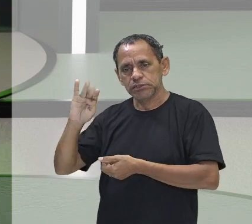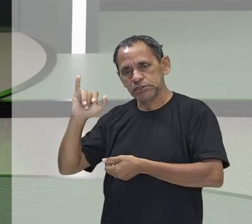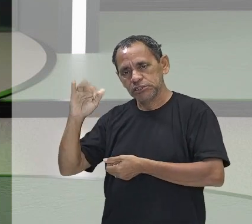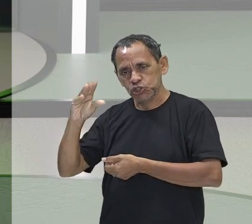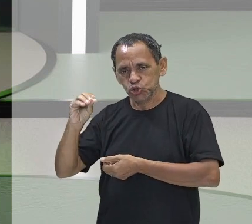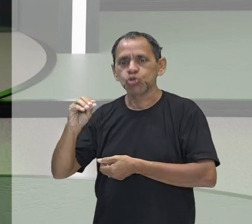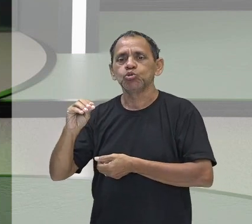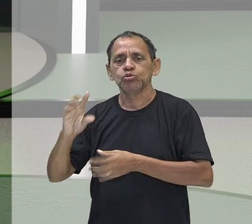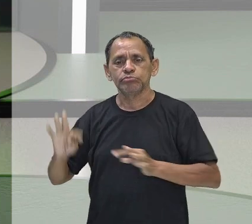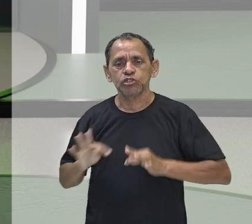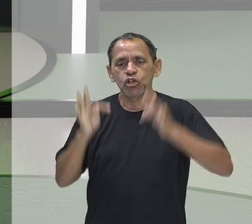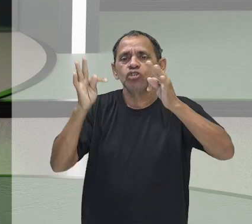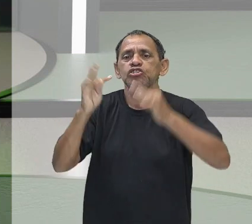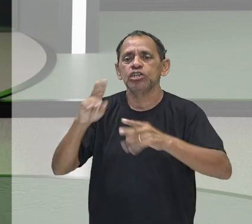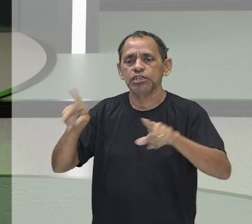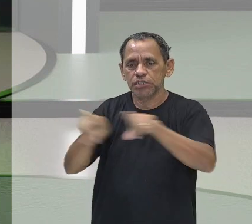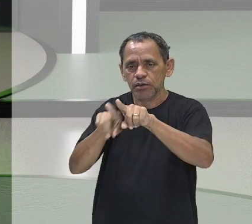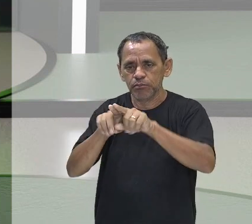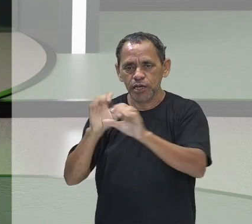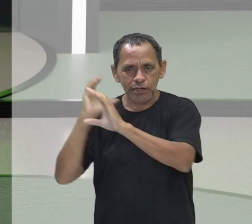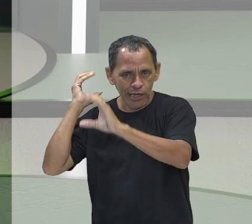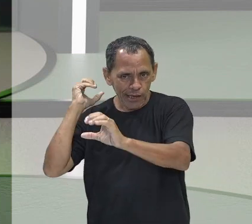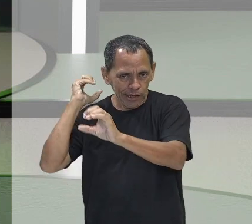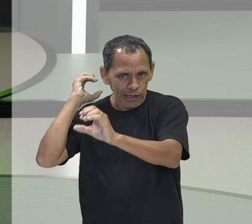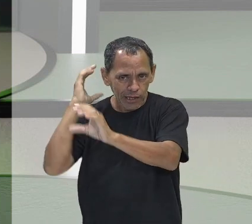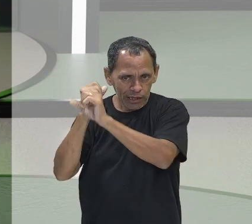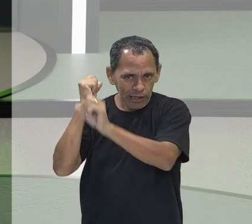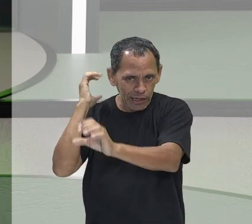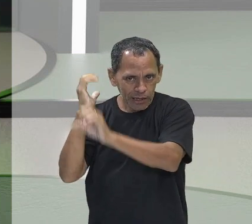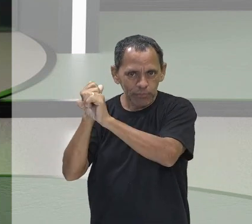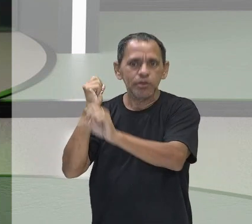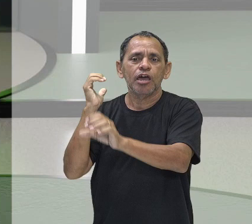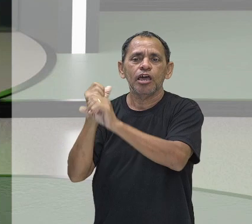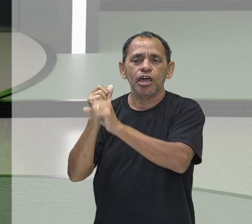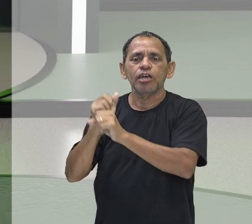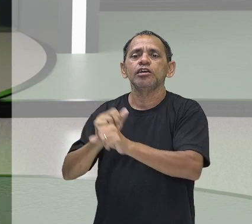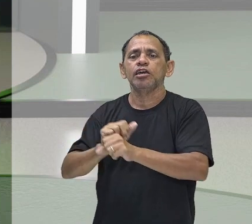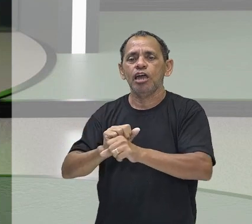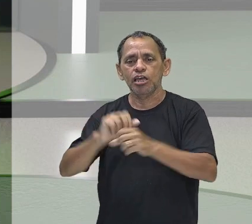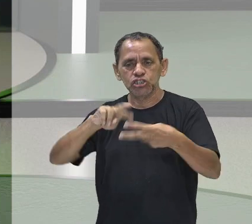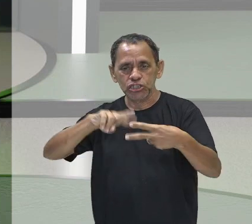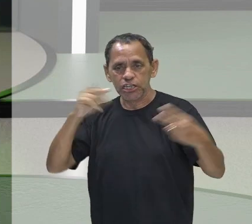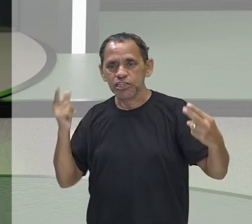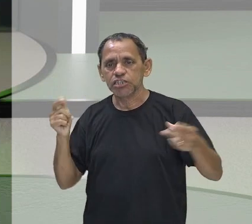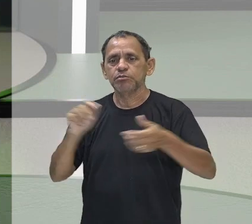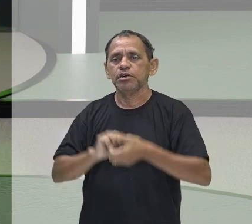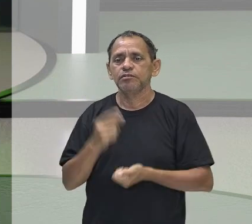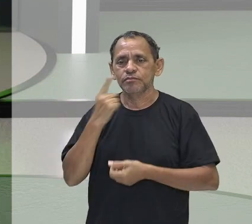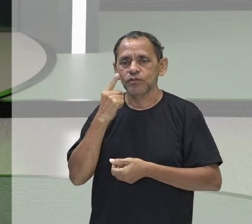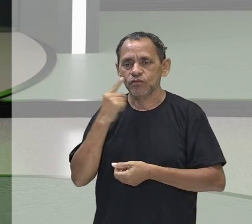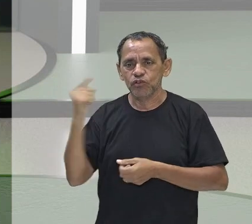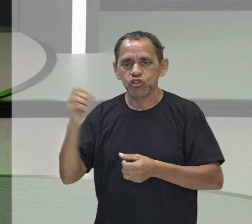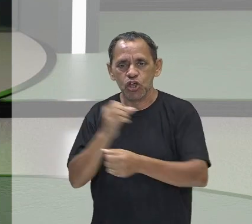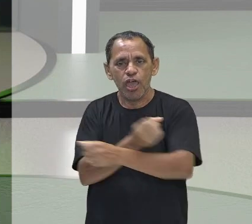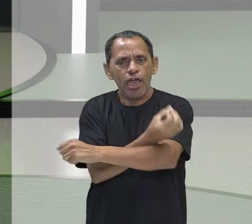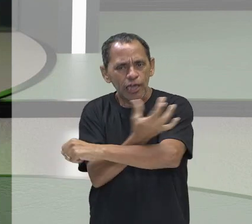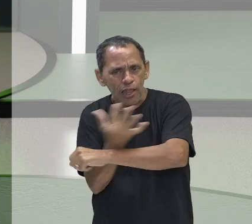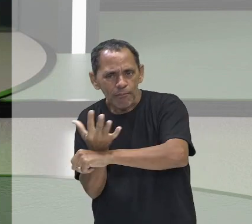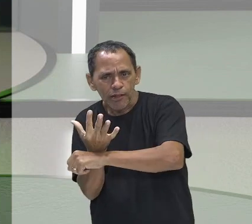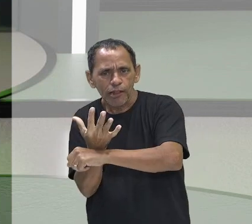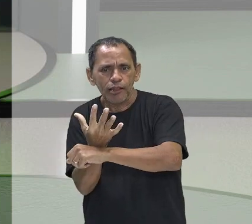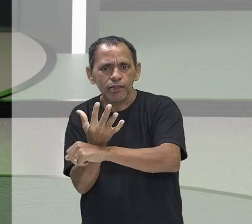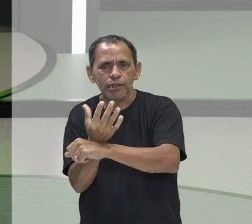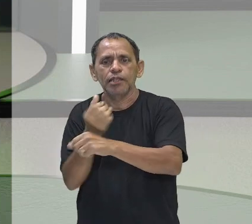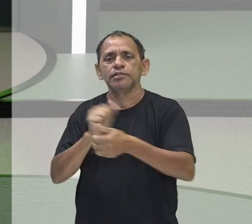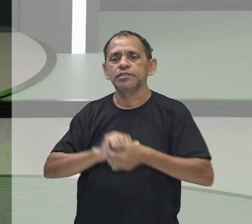puxo um gancho aqui para vocês sobre aquela plantinha luminescente que eu falei para vocês e faço a pergunta mais uma vez. Para que a gente